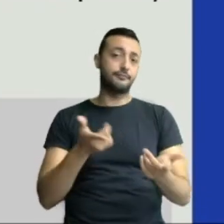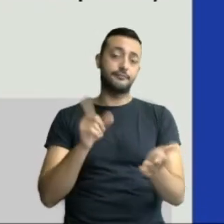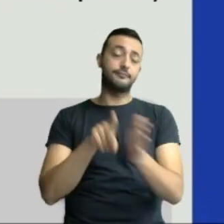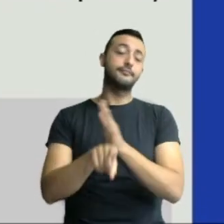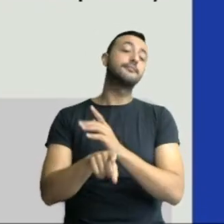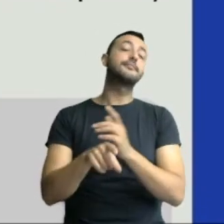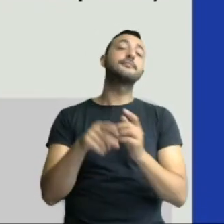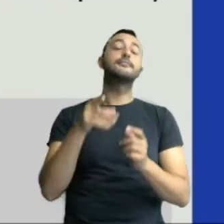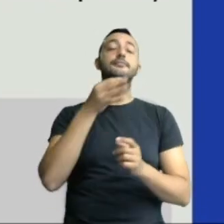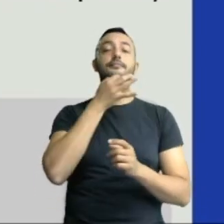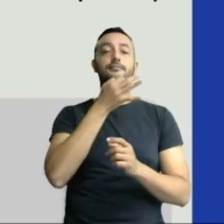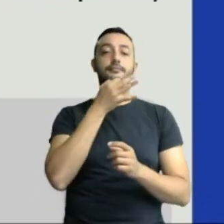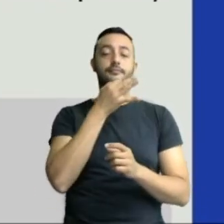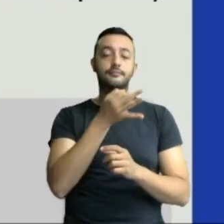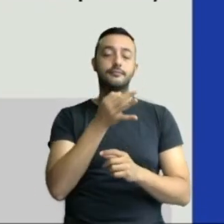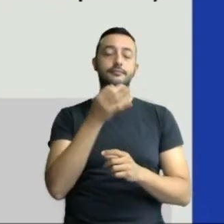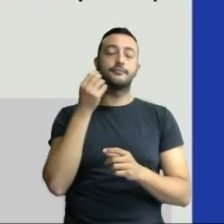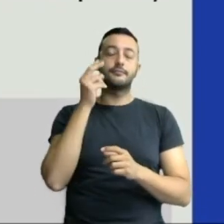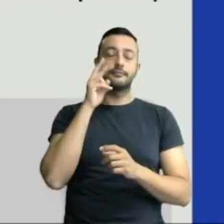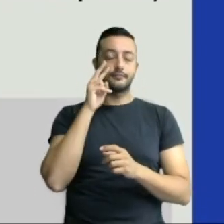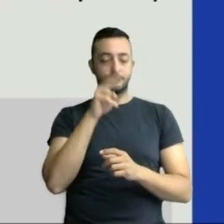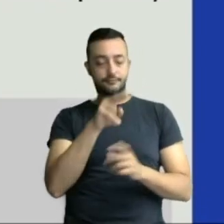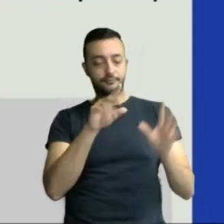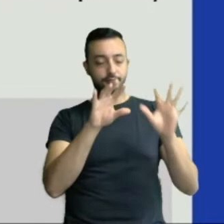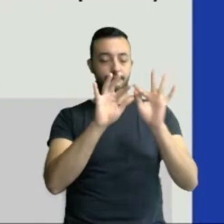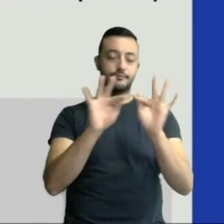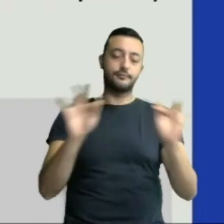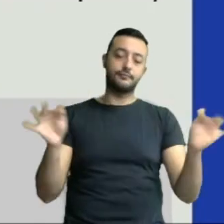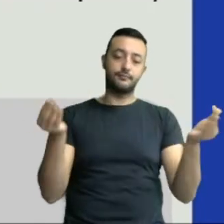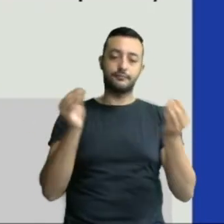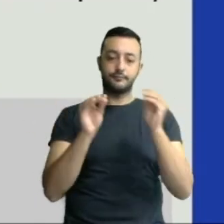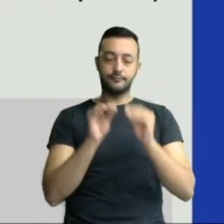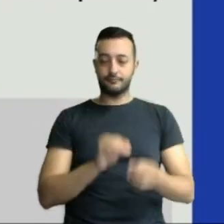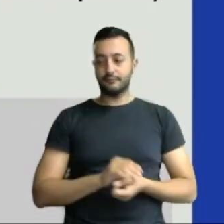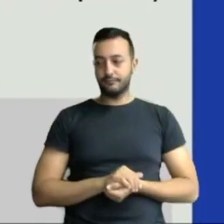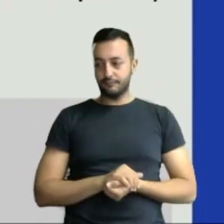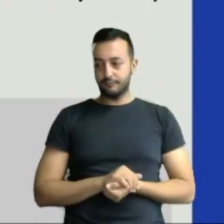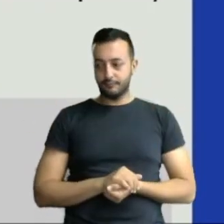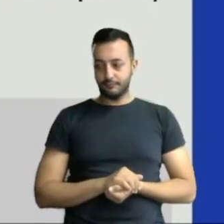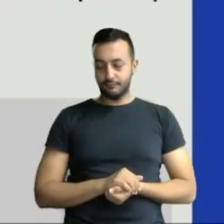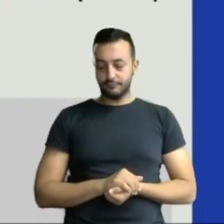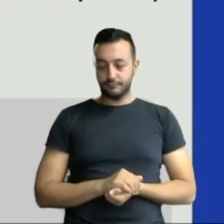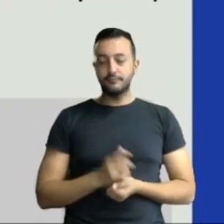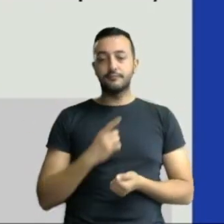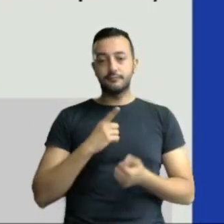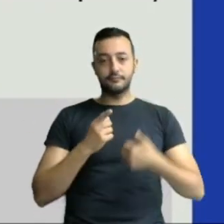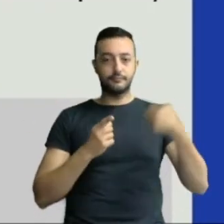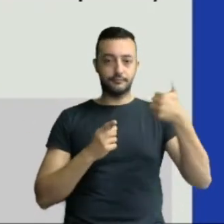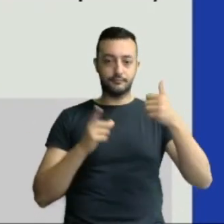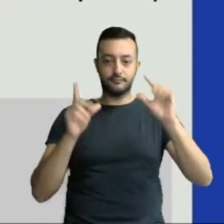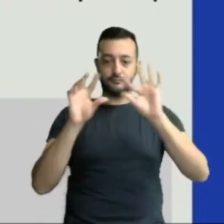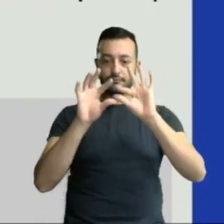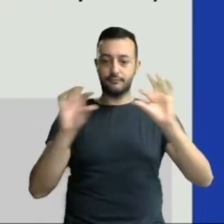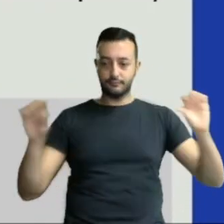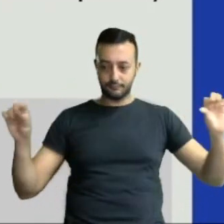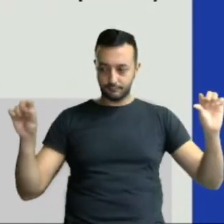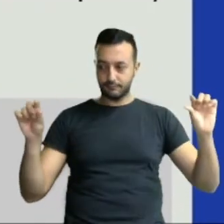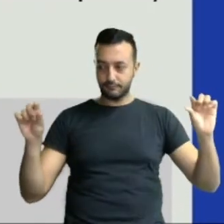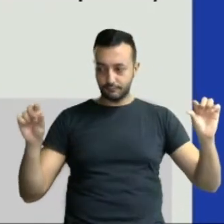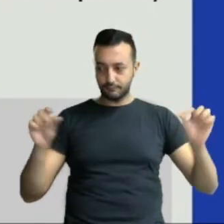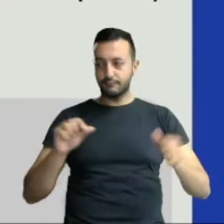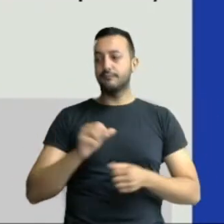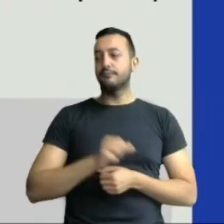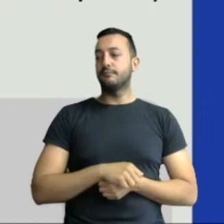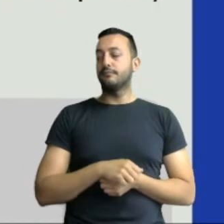da pessoa. Vamos observar a colocação em frase, certo? Temos a primeira frase. What